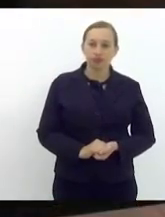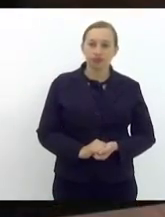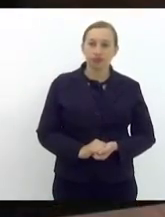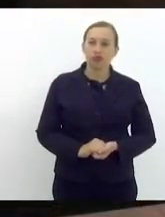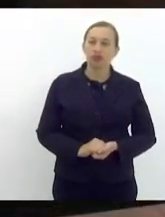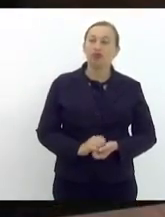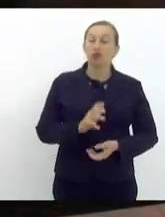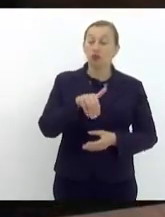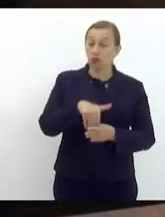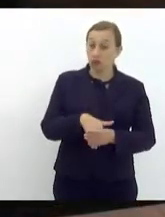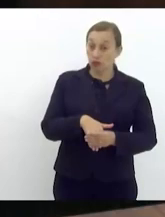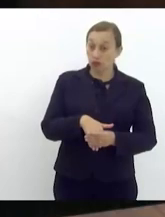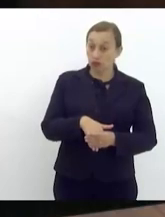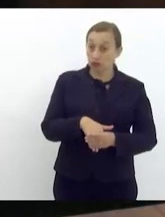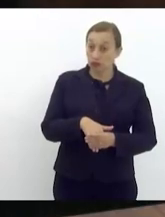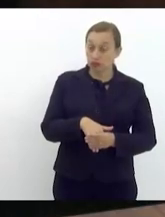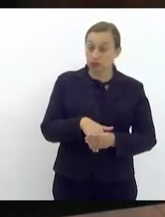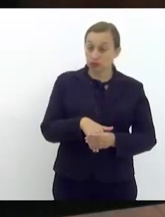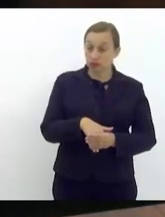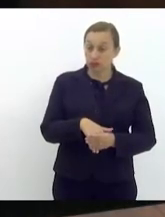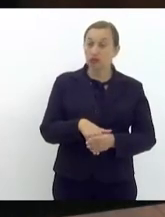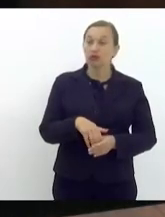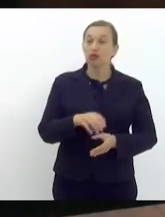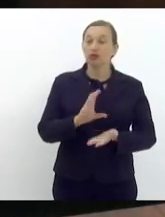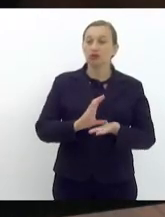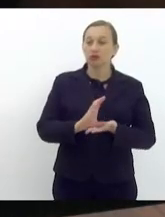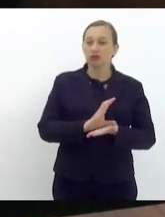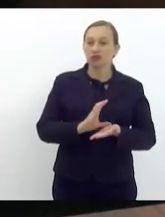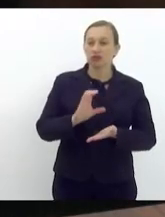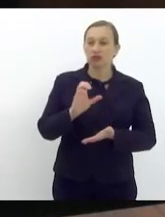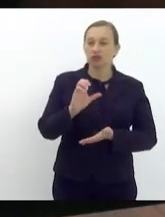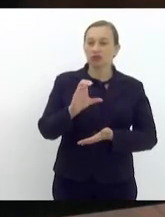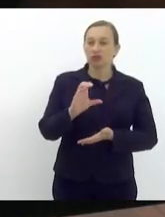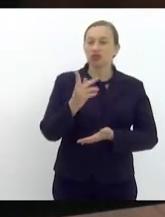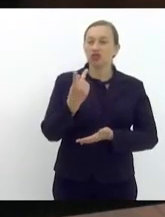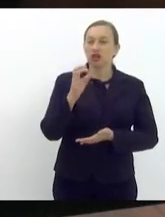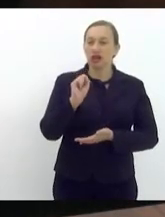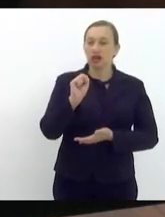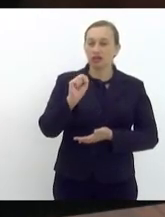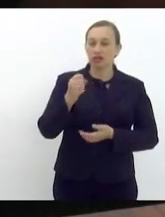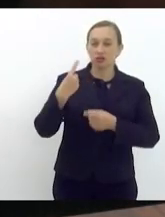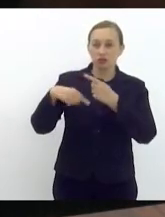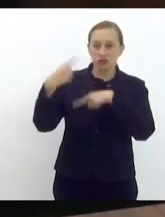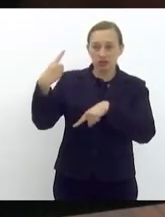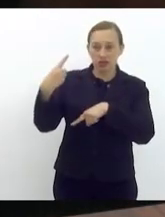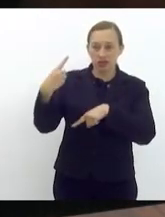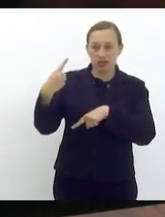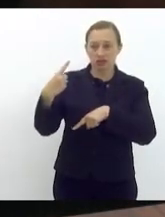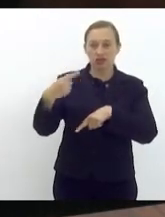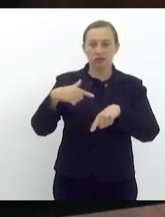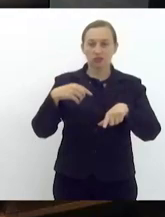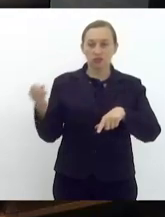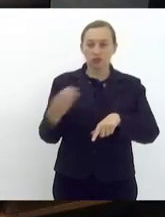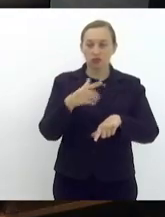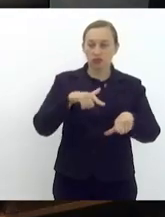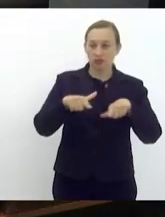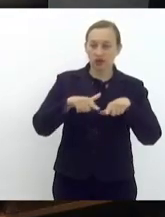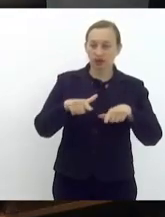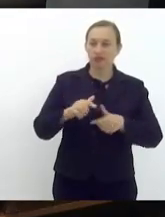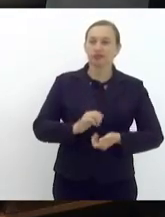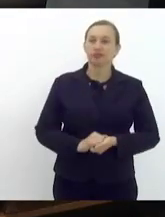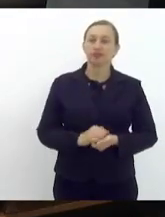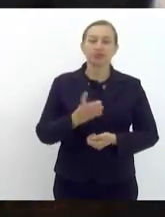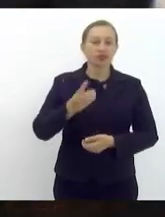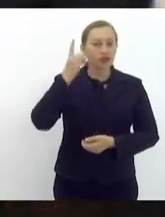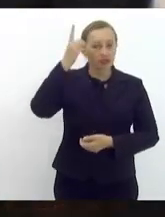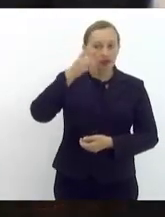Quero dar o meu voto, alta estatura do conselheiro Charles, desejar sucesso aí na sua missão. Deputado